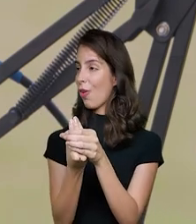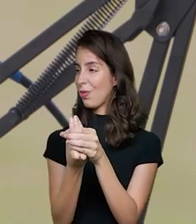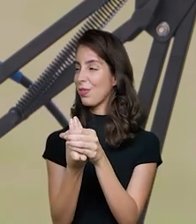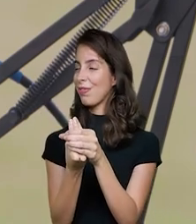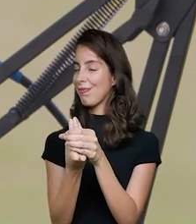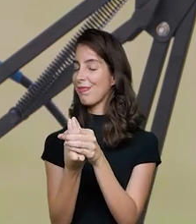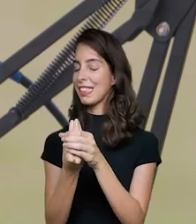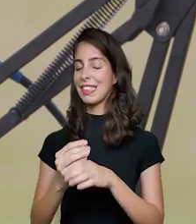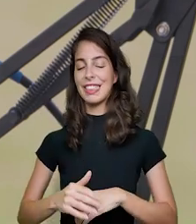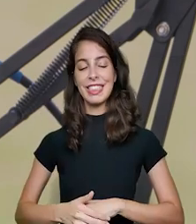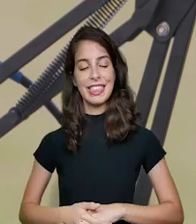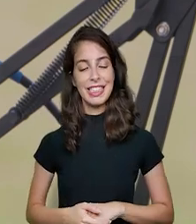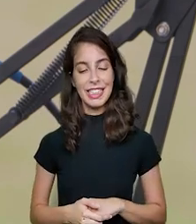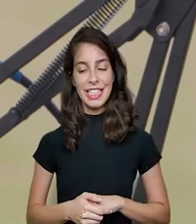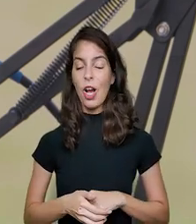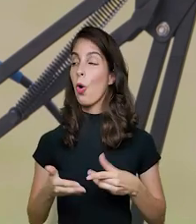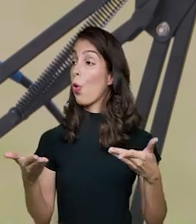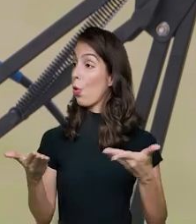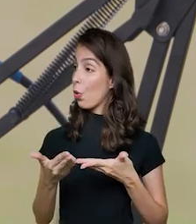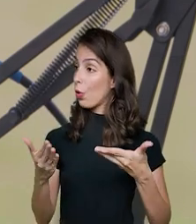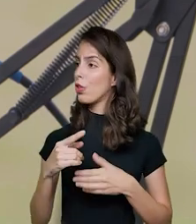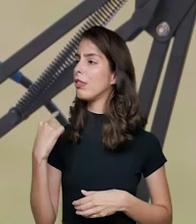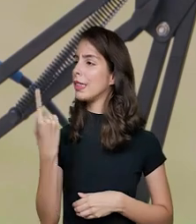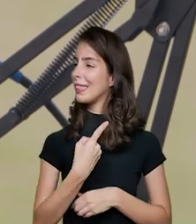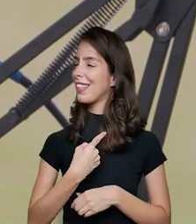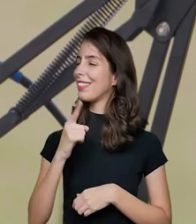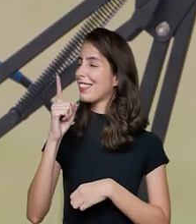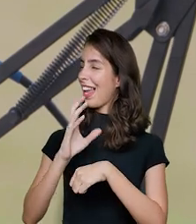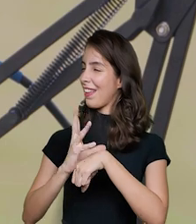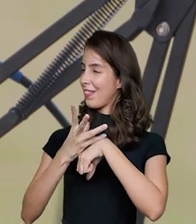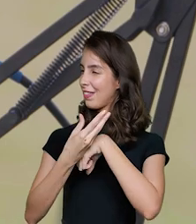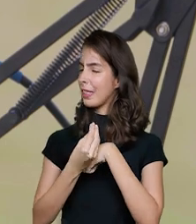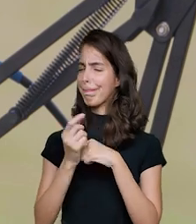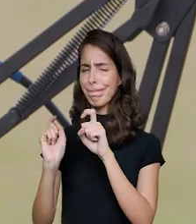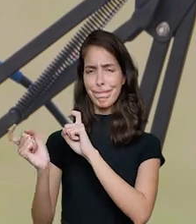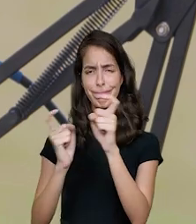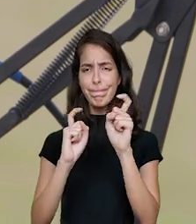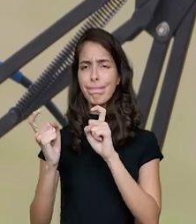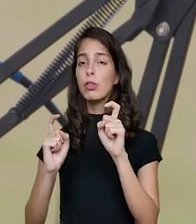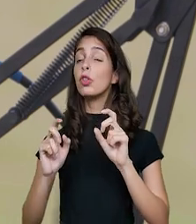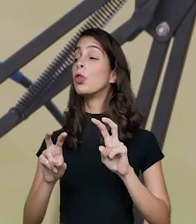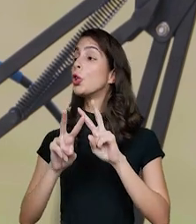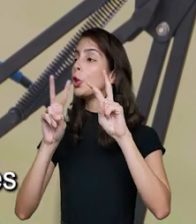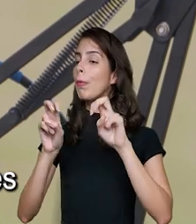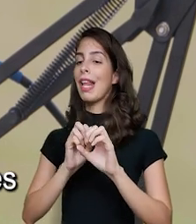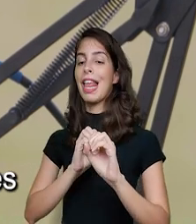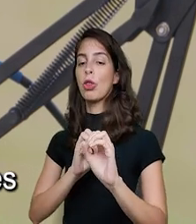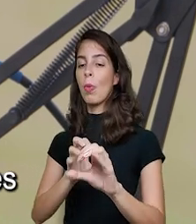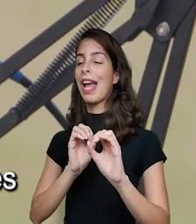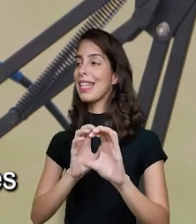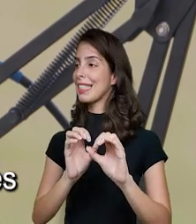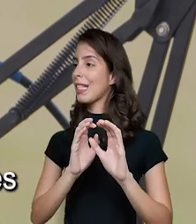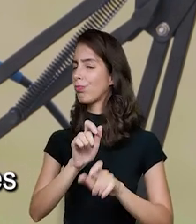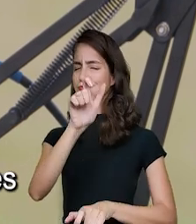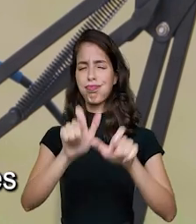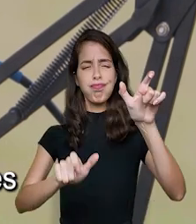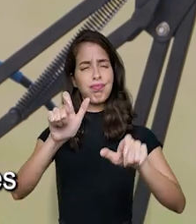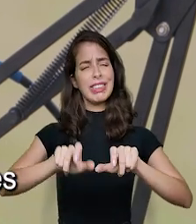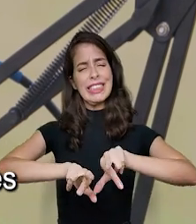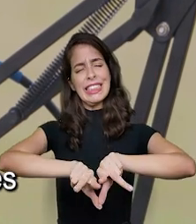hoje a gente eh se discute muito sobre uma educação que inclua todos todas e todos né